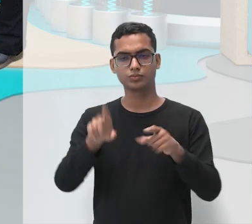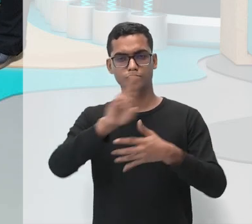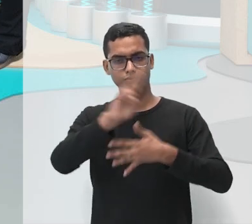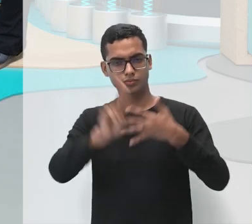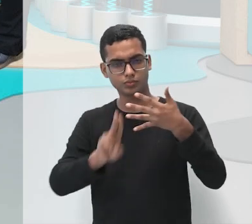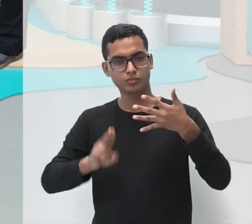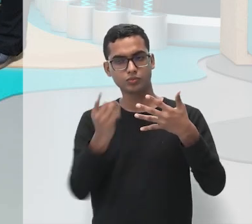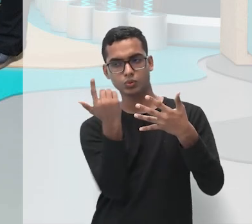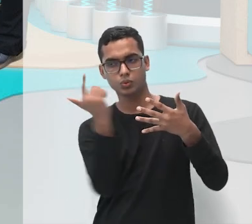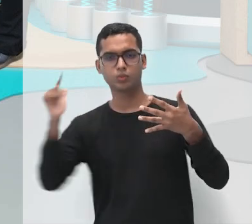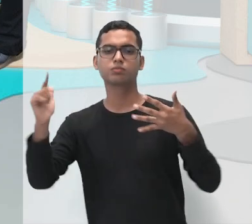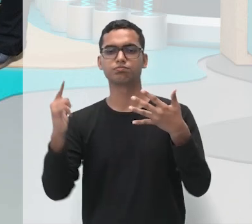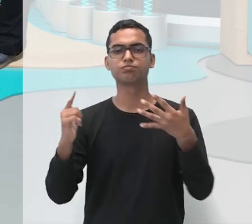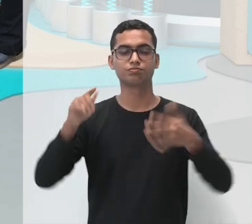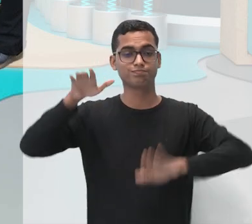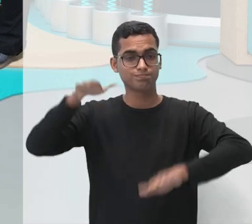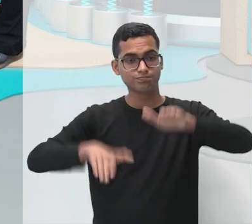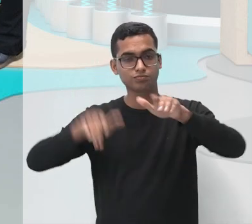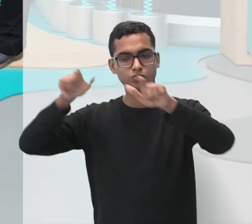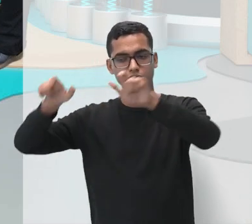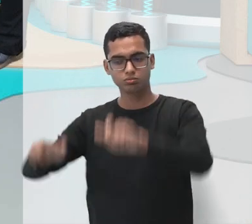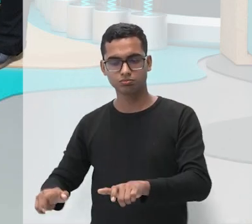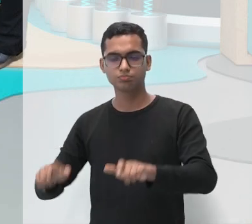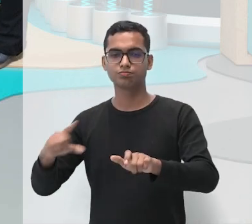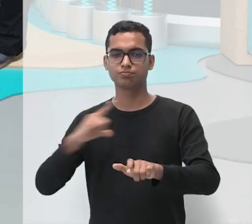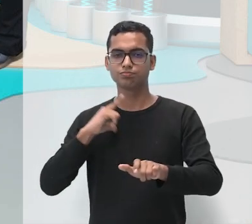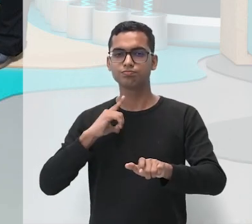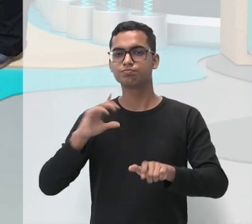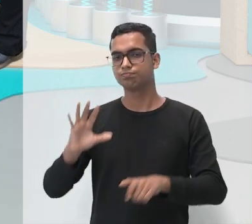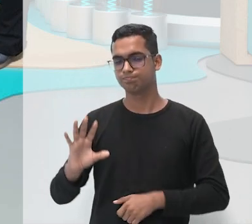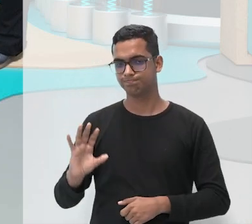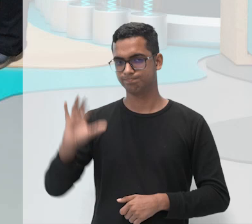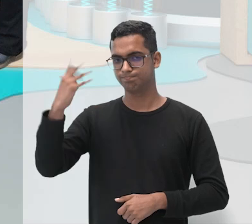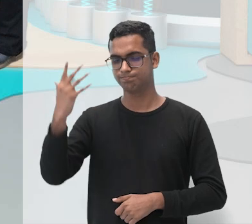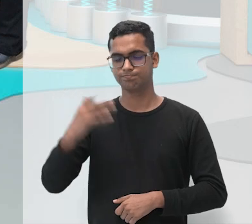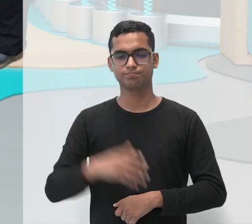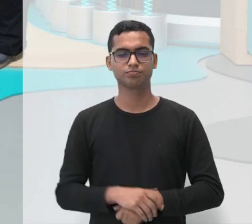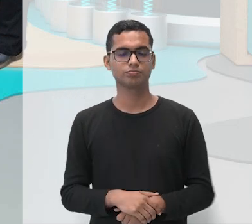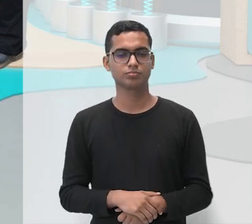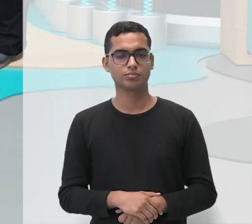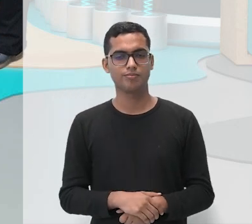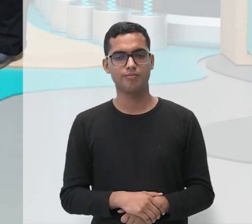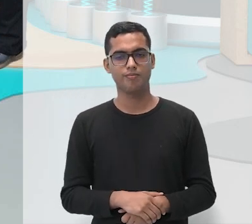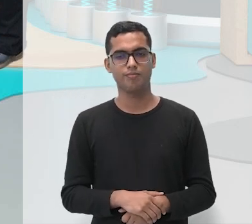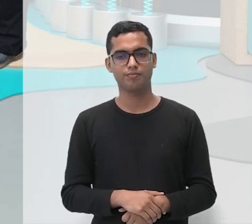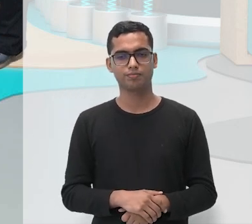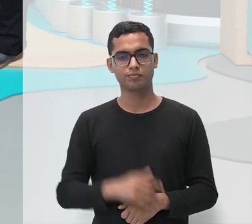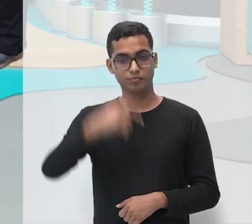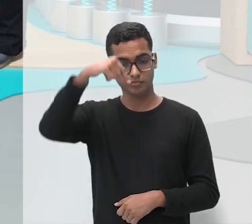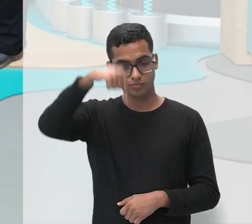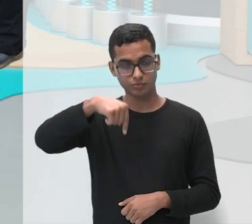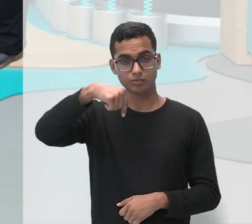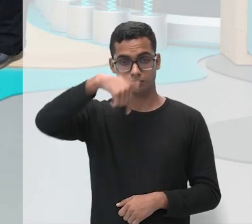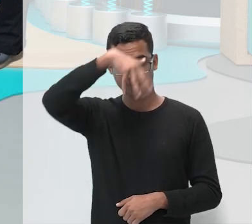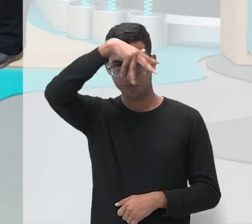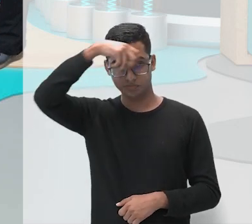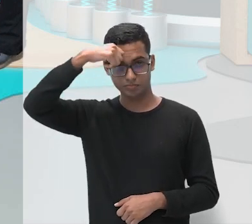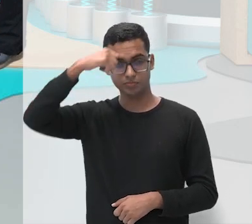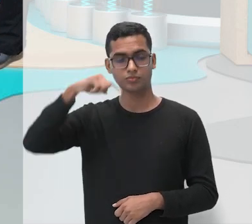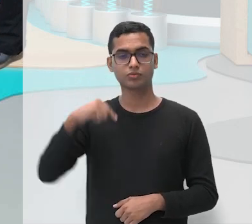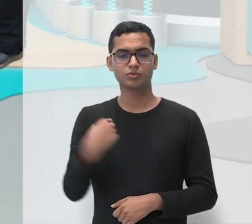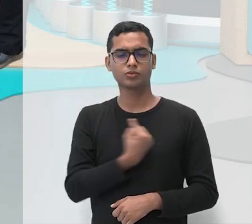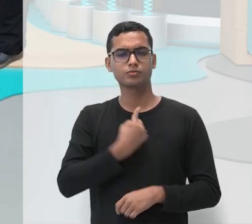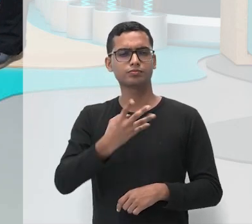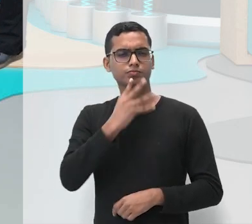outros nomes dependendo do local onde está inserido. Então, aqui a gente conhece como manja, mas pode ser que em